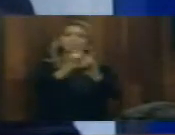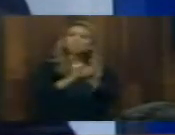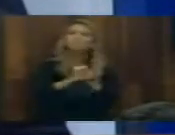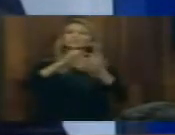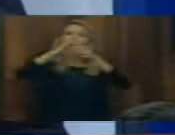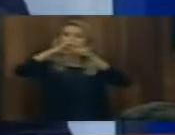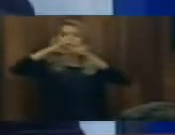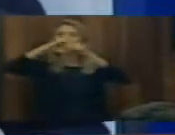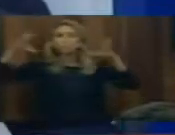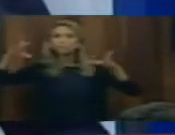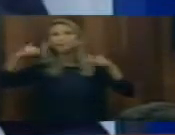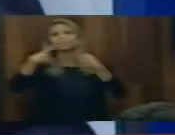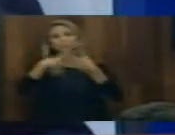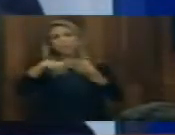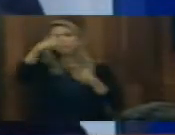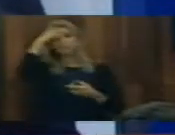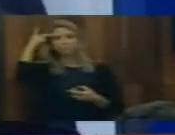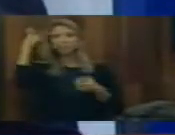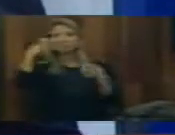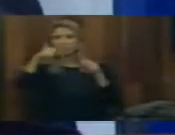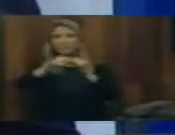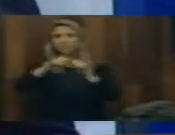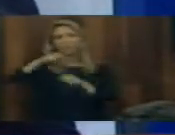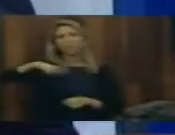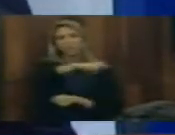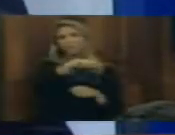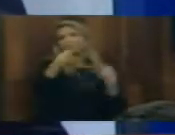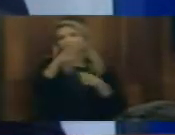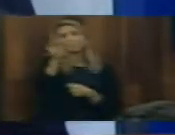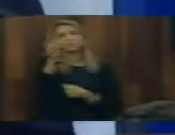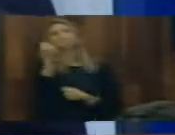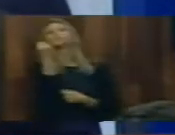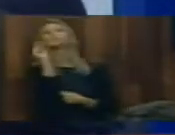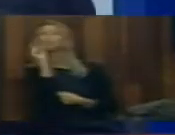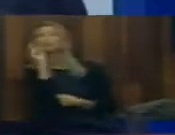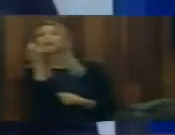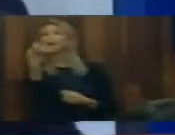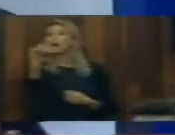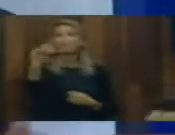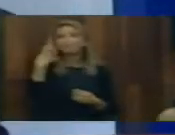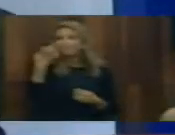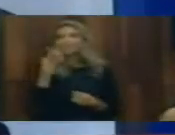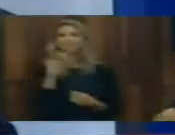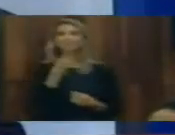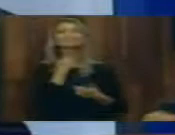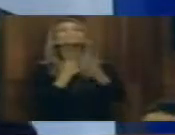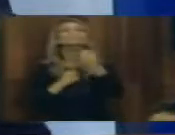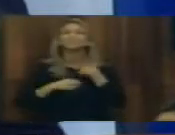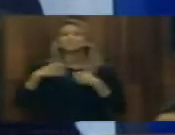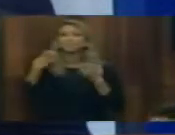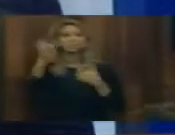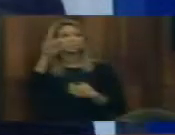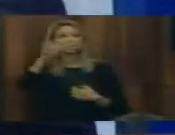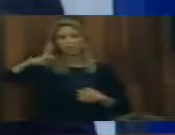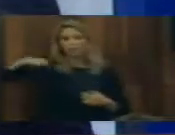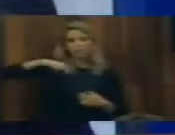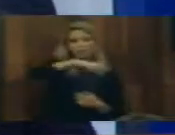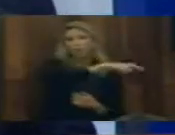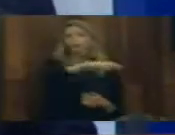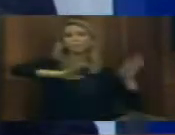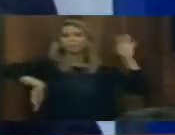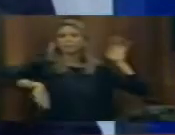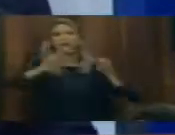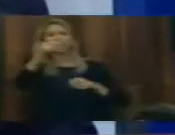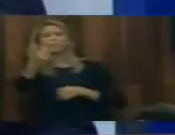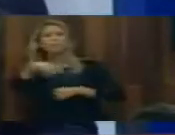porque para a pessoa praticar corrida, basta querer, né? Não precisa nem de uma bola ou um campo, enfim, basta sair correndo na praia, na rua.